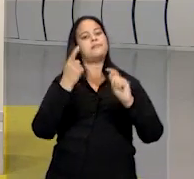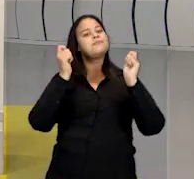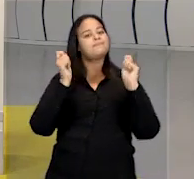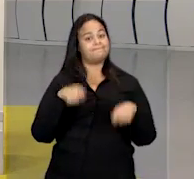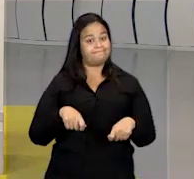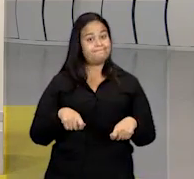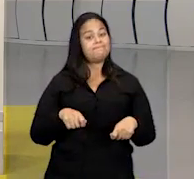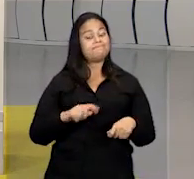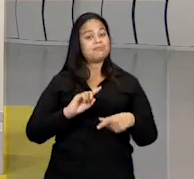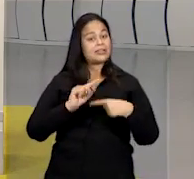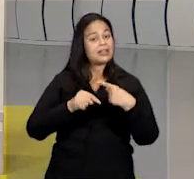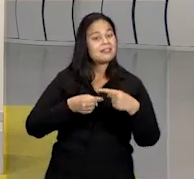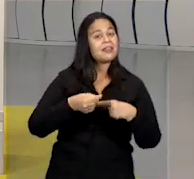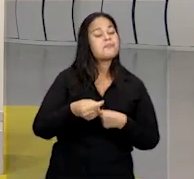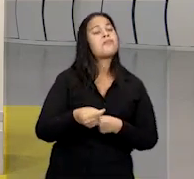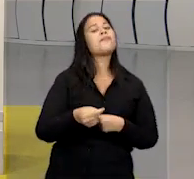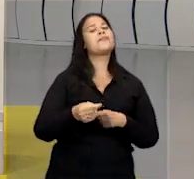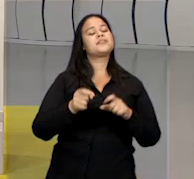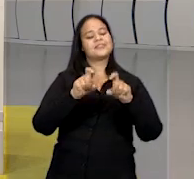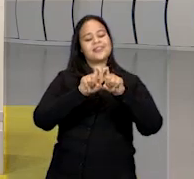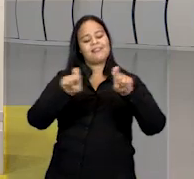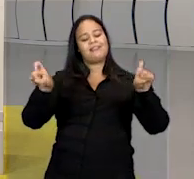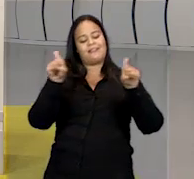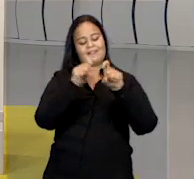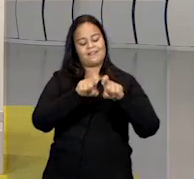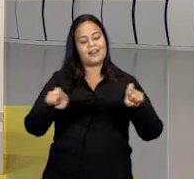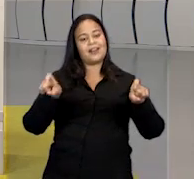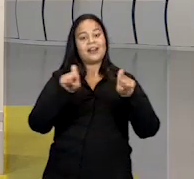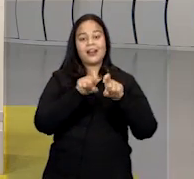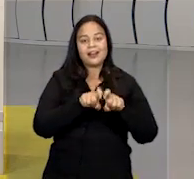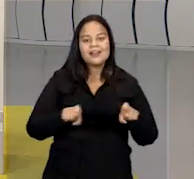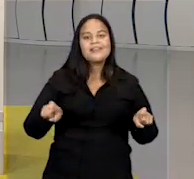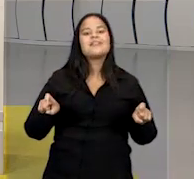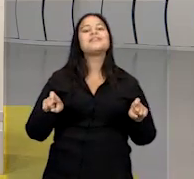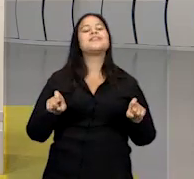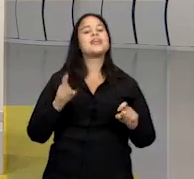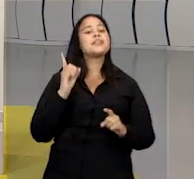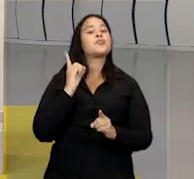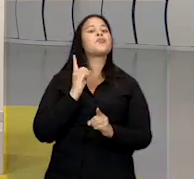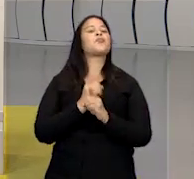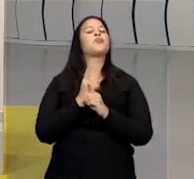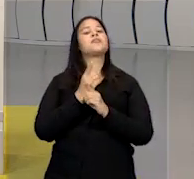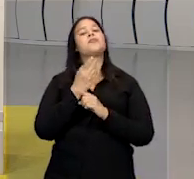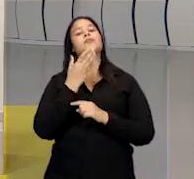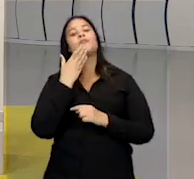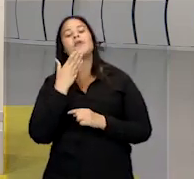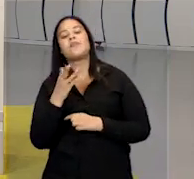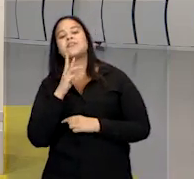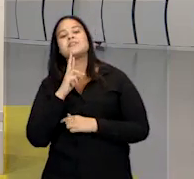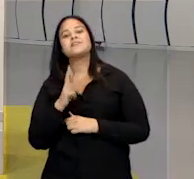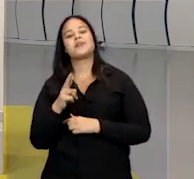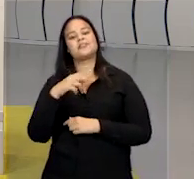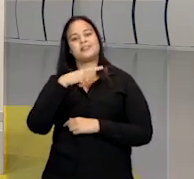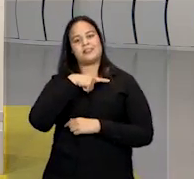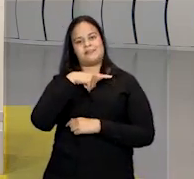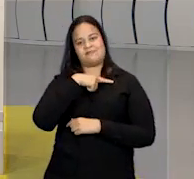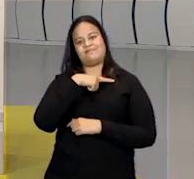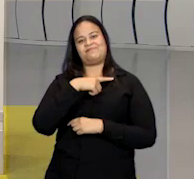Tá? E depois você faz aquela relação estequiométrica. E aí você consegue chegar ao resultado da